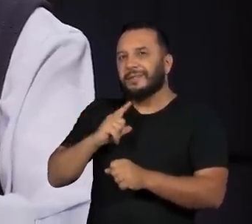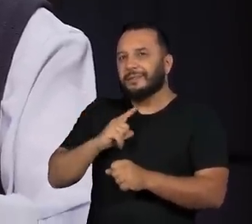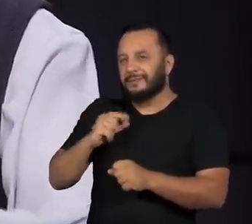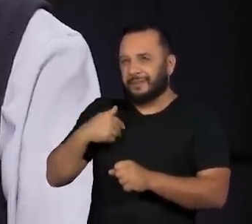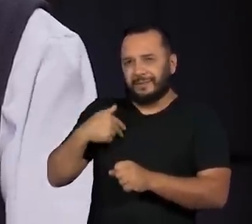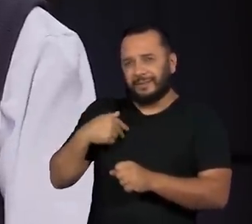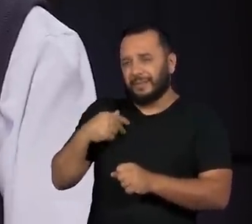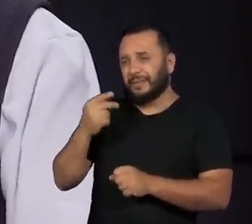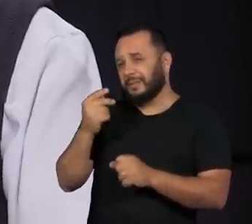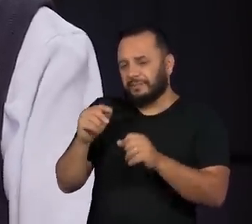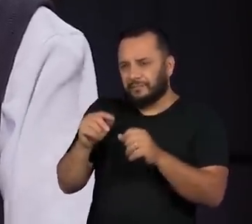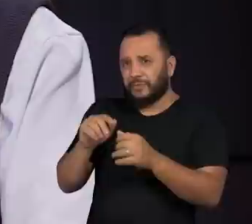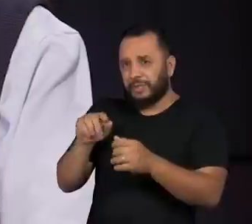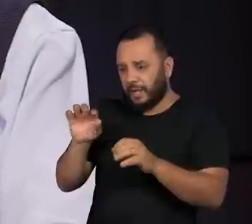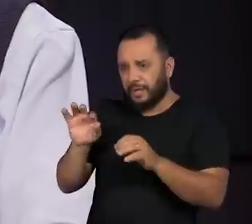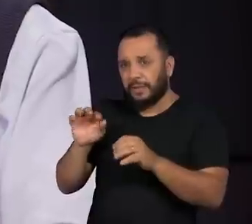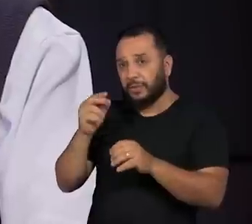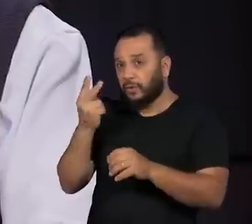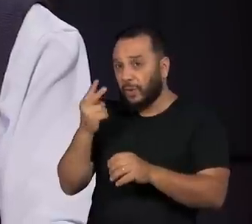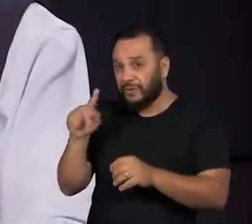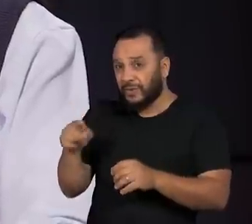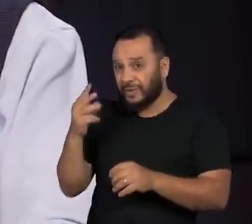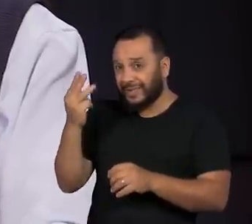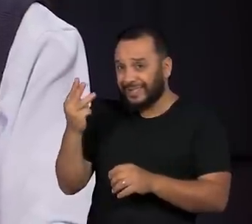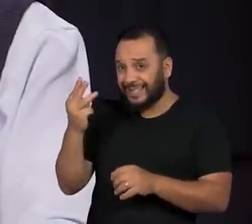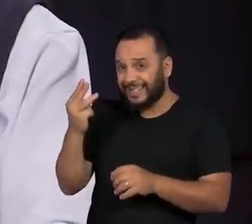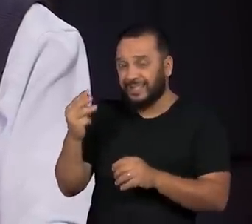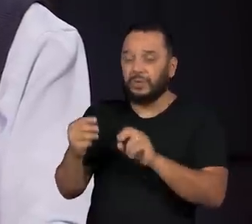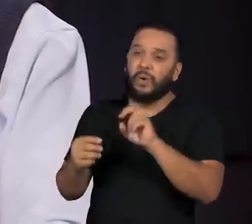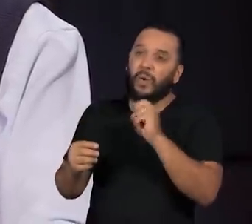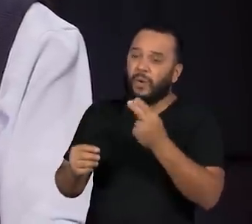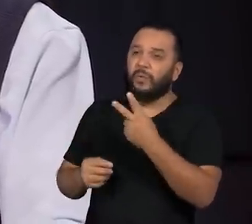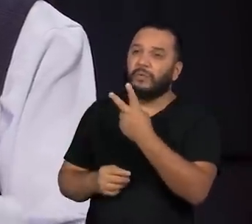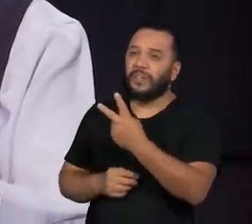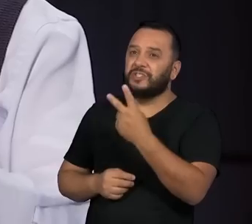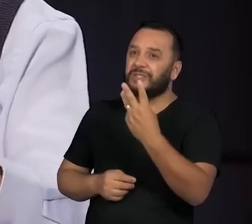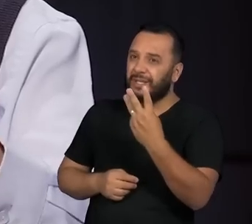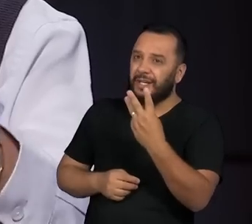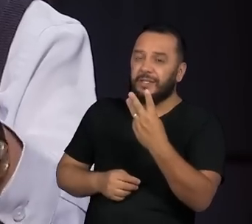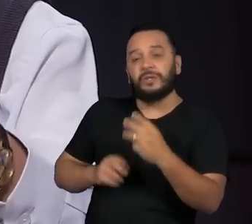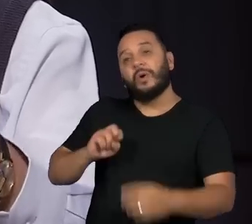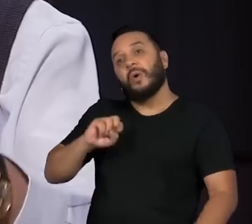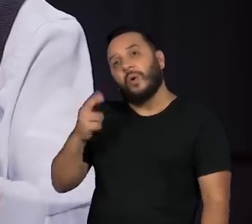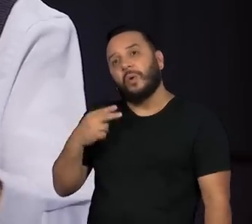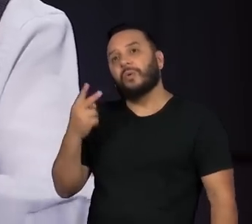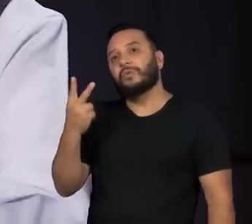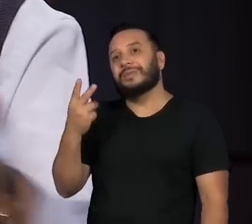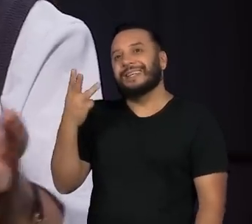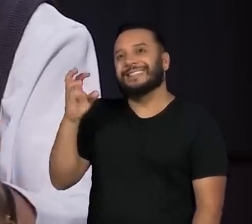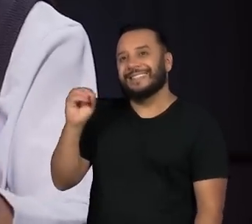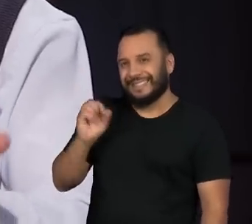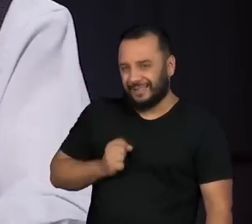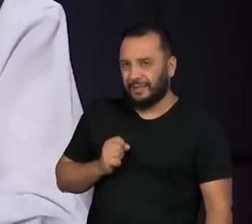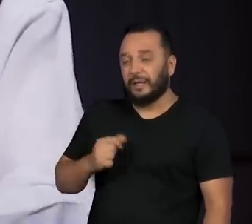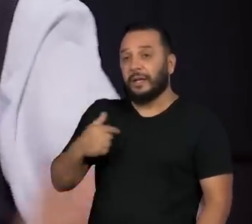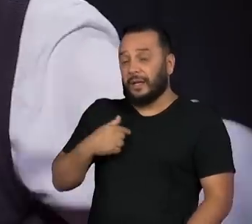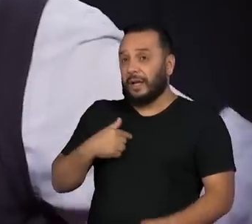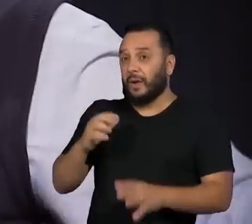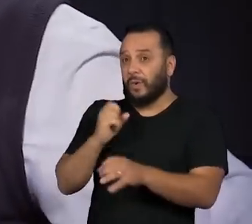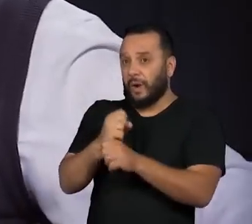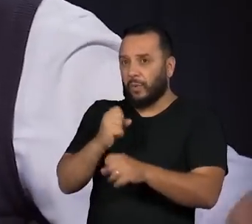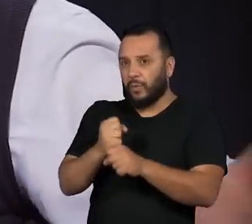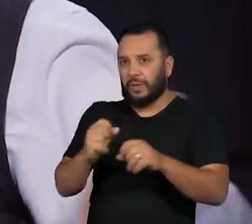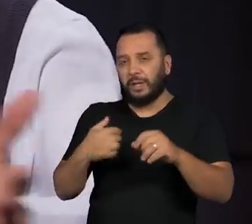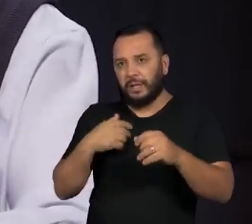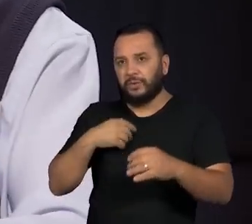2,3 você tem que saber se é 2,3 ou 23 ou 230 você sabe que que você tá calculando tão calculando uma viga eu não pode ser